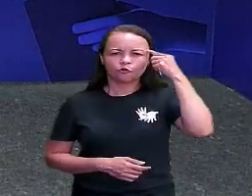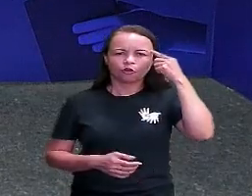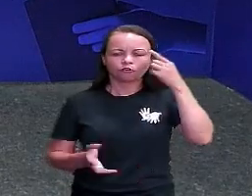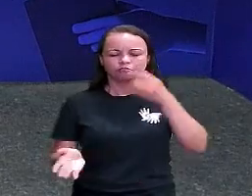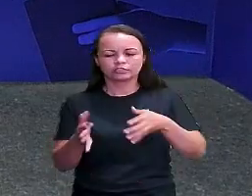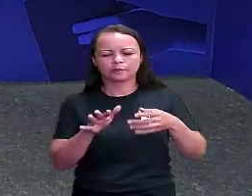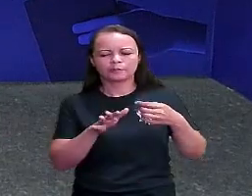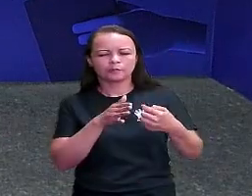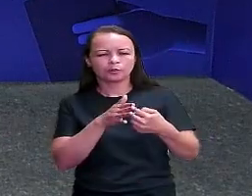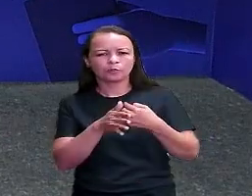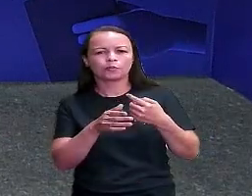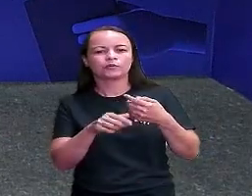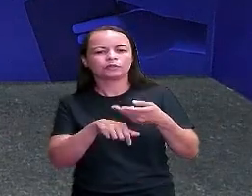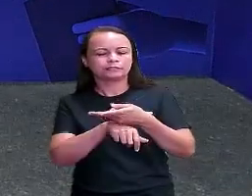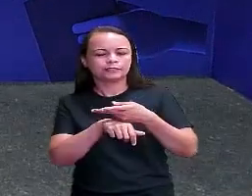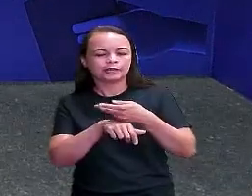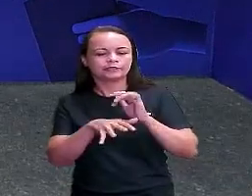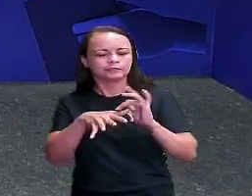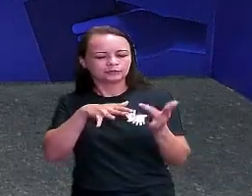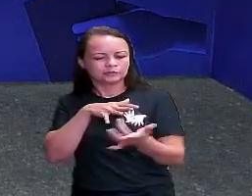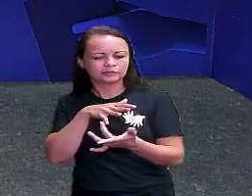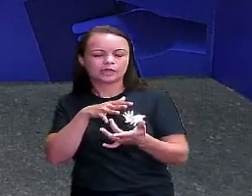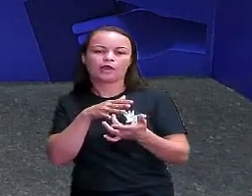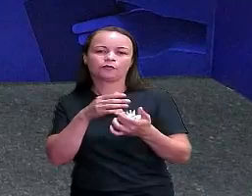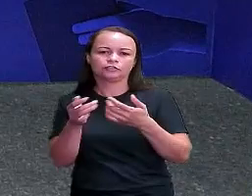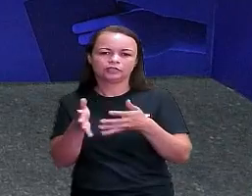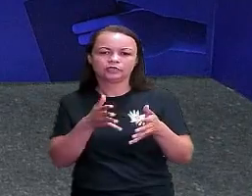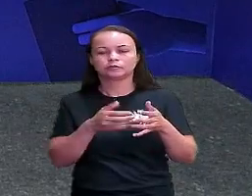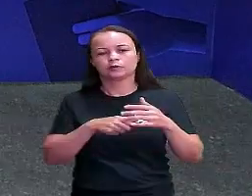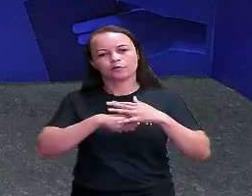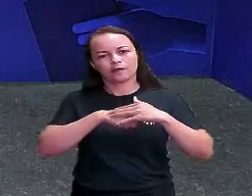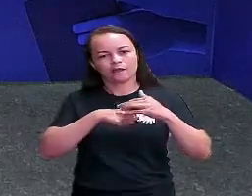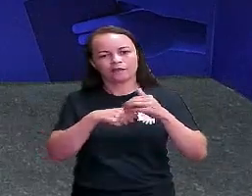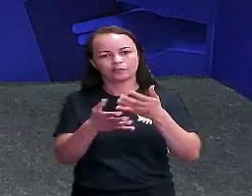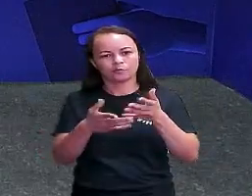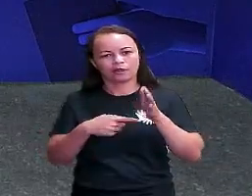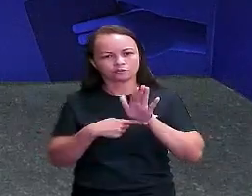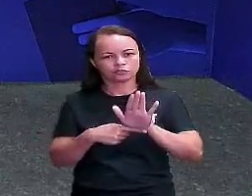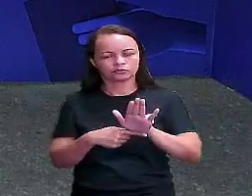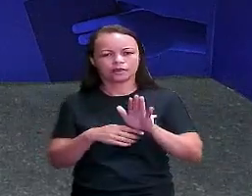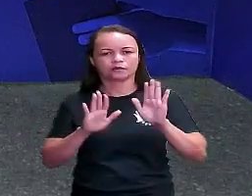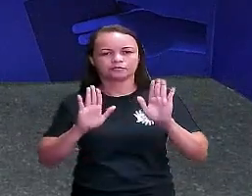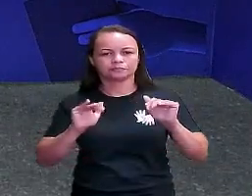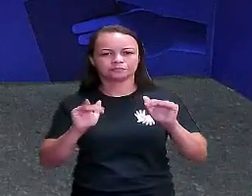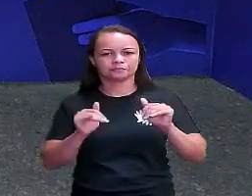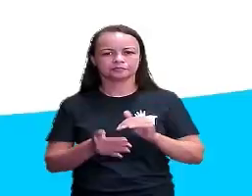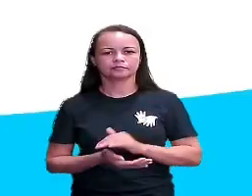nas redes sociais que estarei lá para recebê-los com maior carinho. Até a próxima!